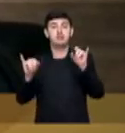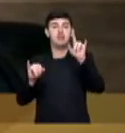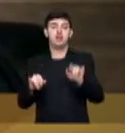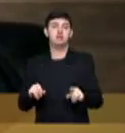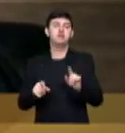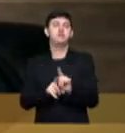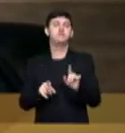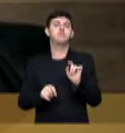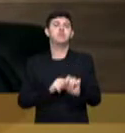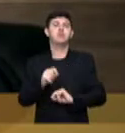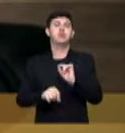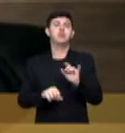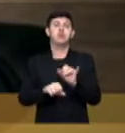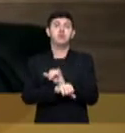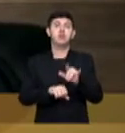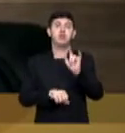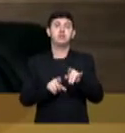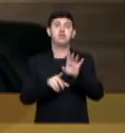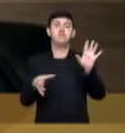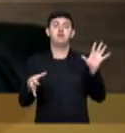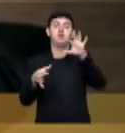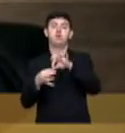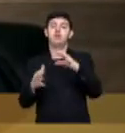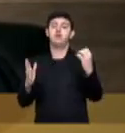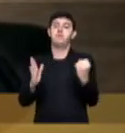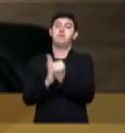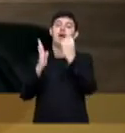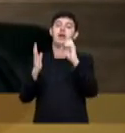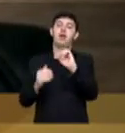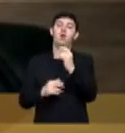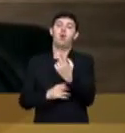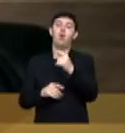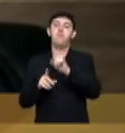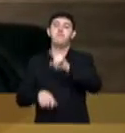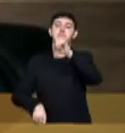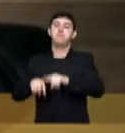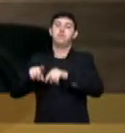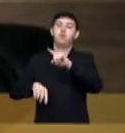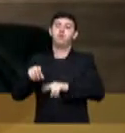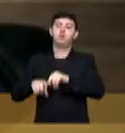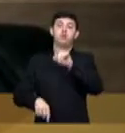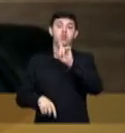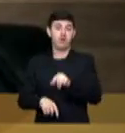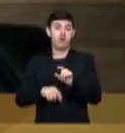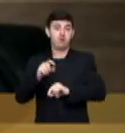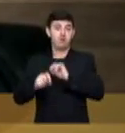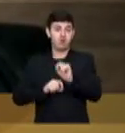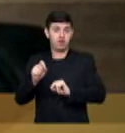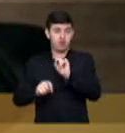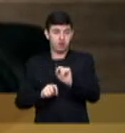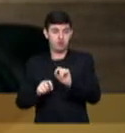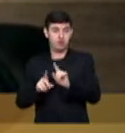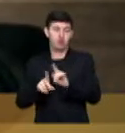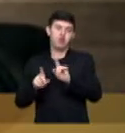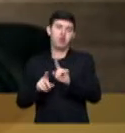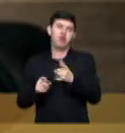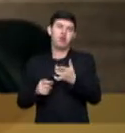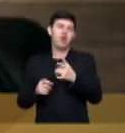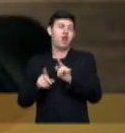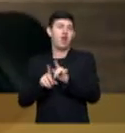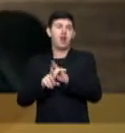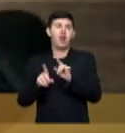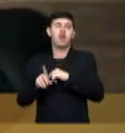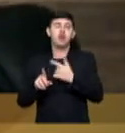de vinculação de produto ou marca, seja ostensiva, seja implícita, em programas